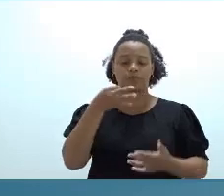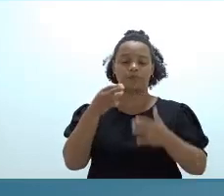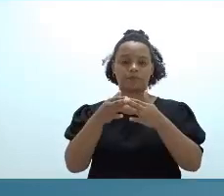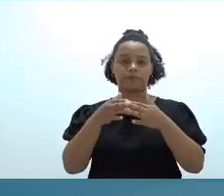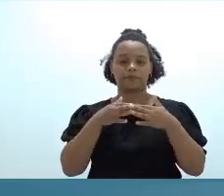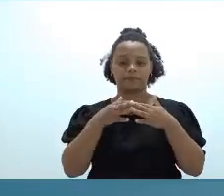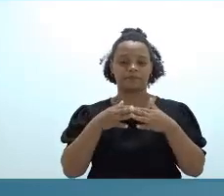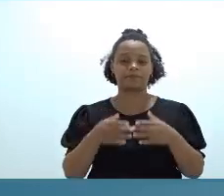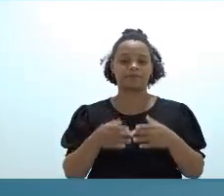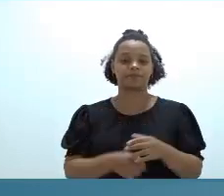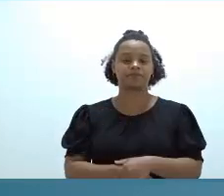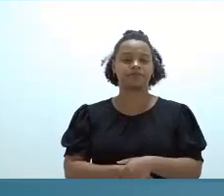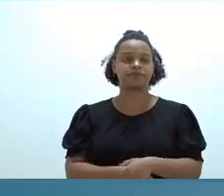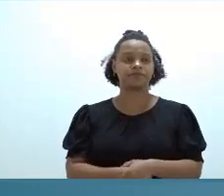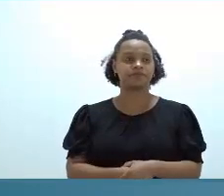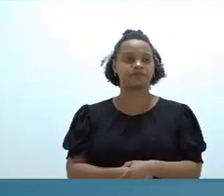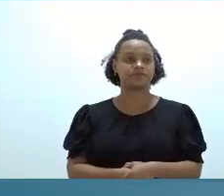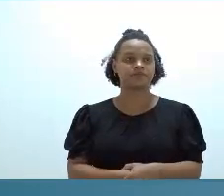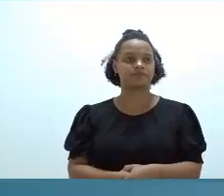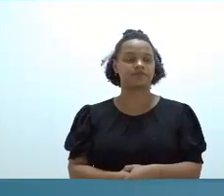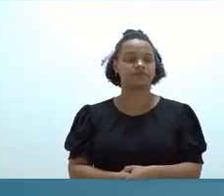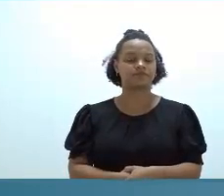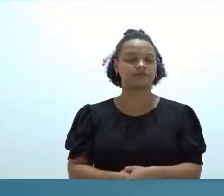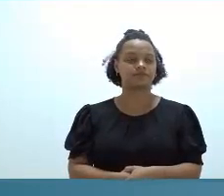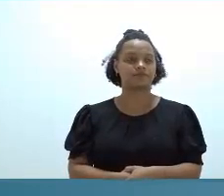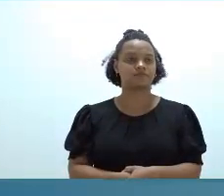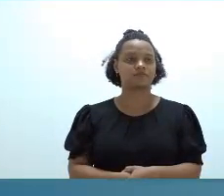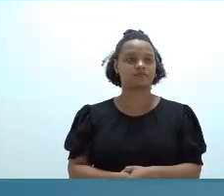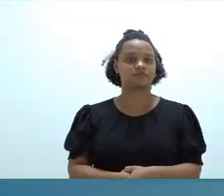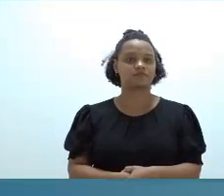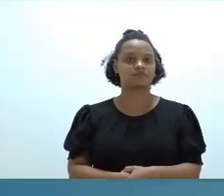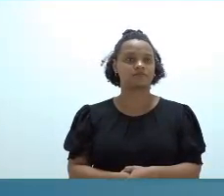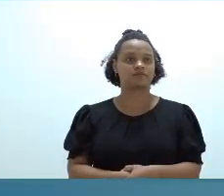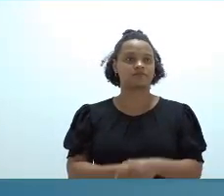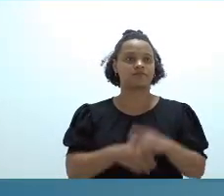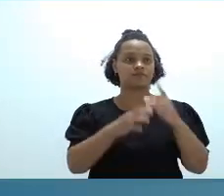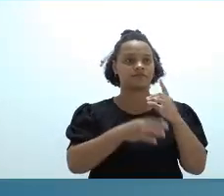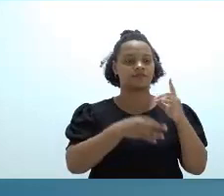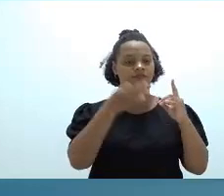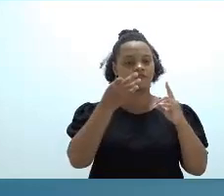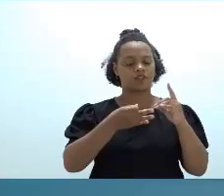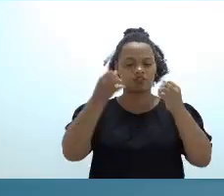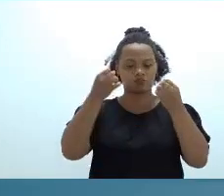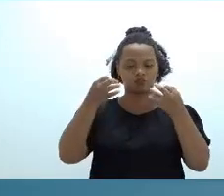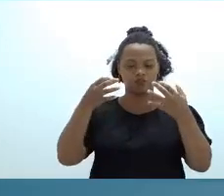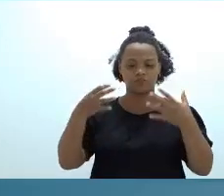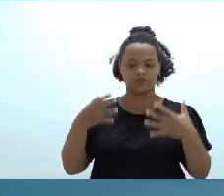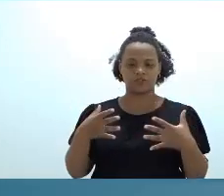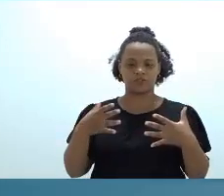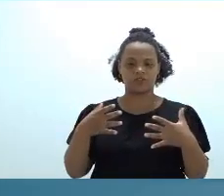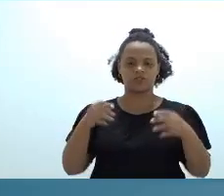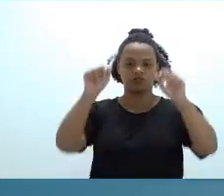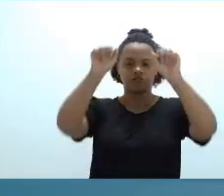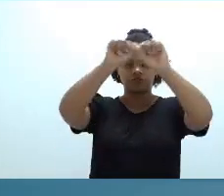eu queria dizer para Vossa Excelência que o tribunal tem que corrigir o